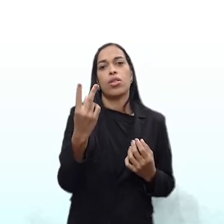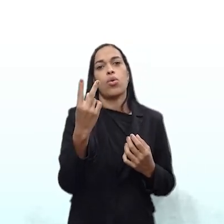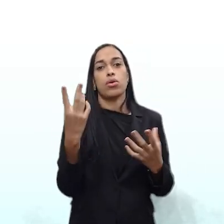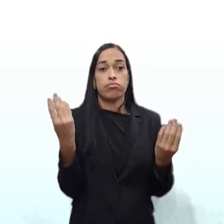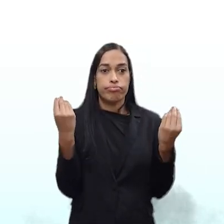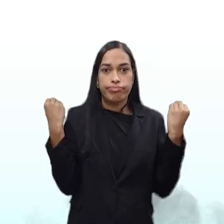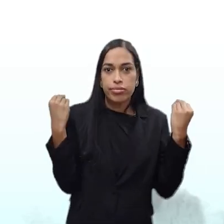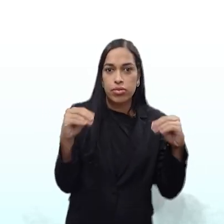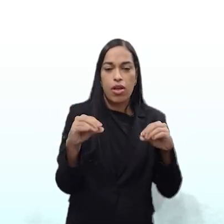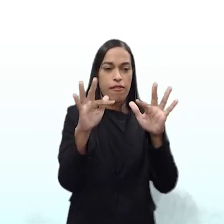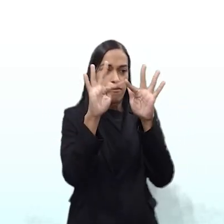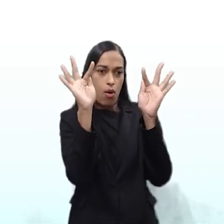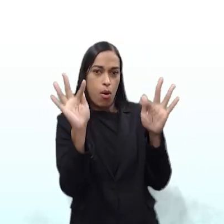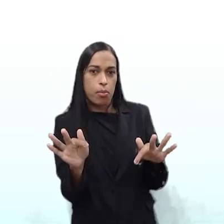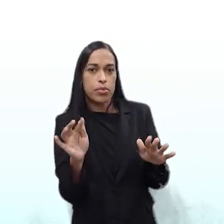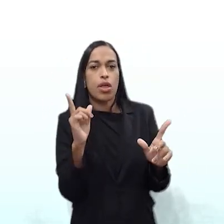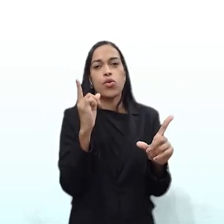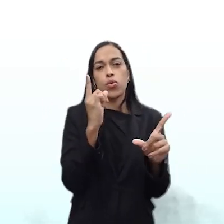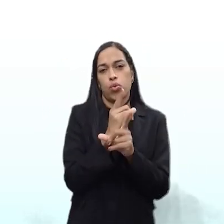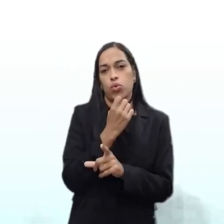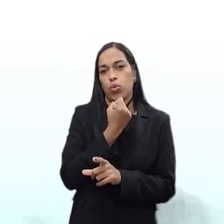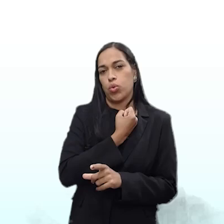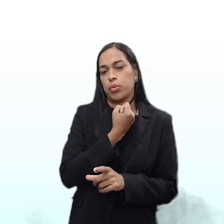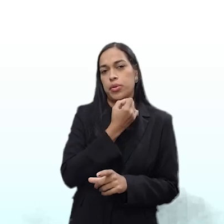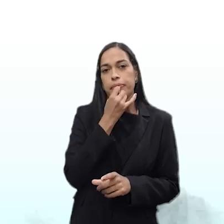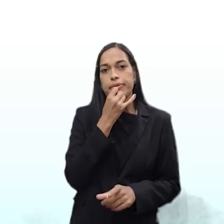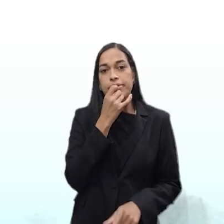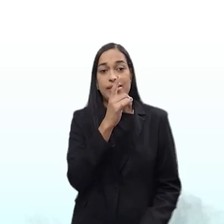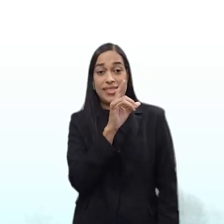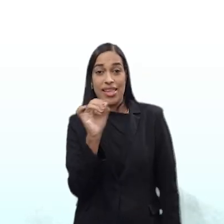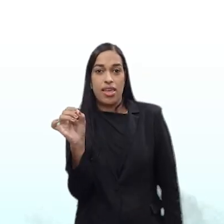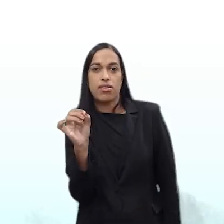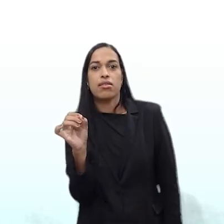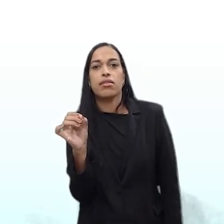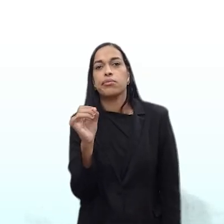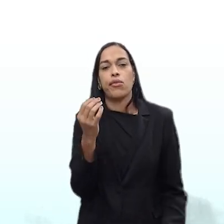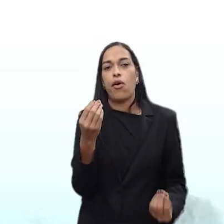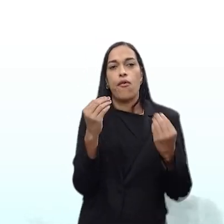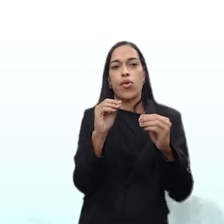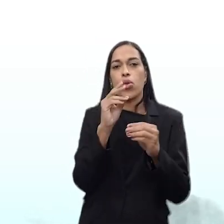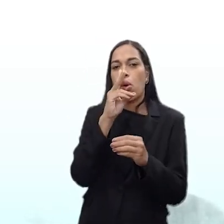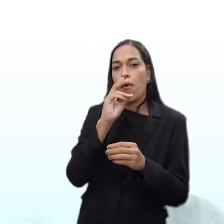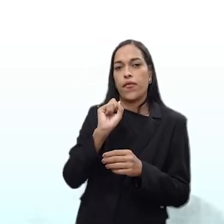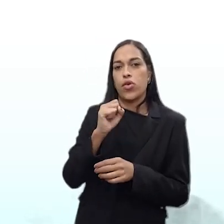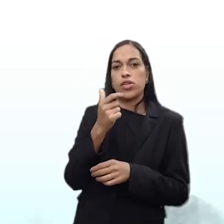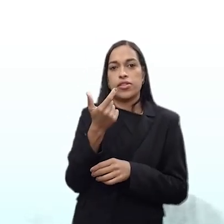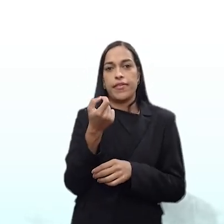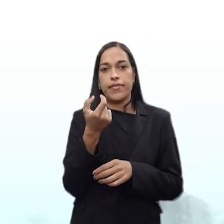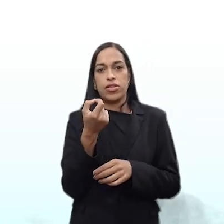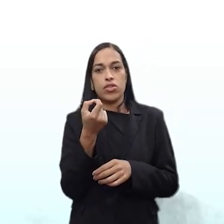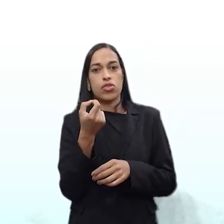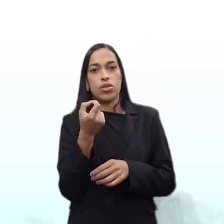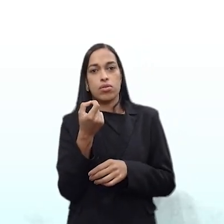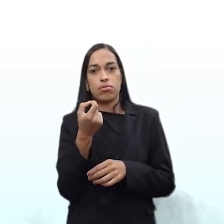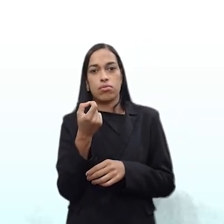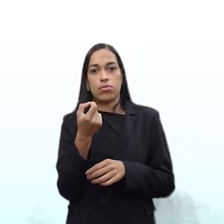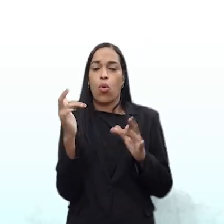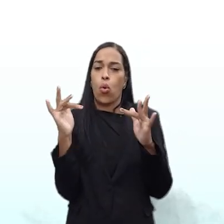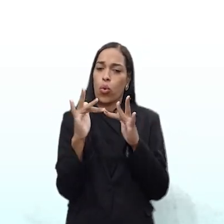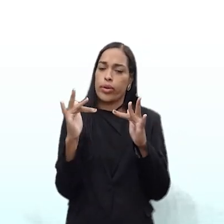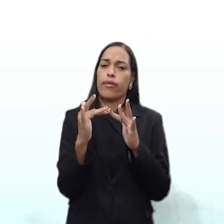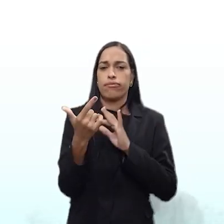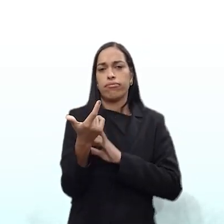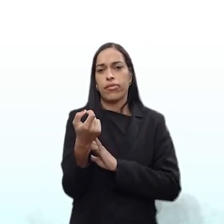você fez a fórmula e achou, digamos, o número 100, e você aplicar uma força de 20, o atrito vai ser só 20. Agora, quando